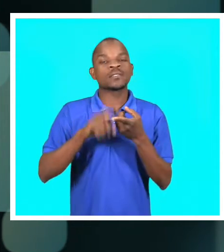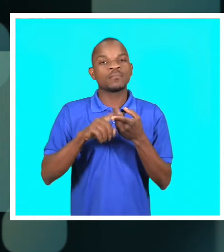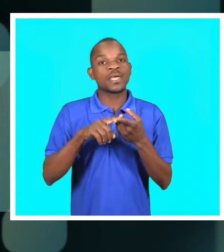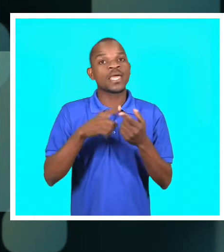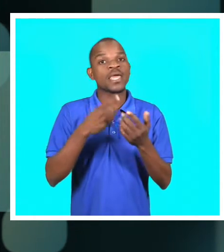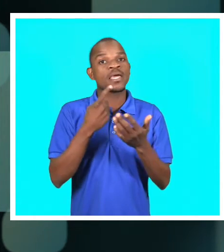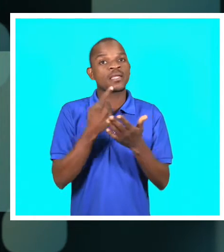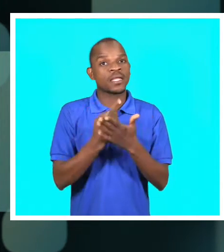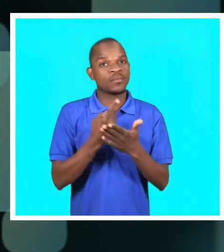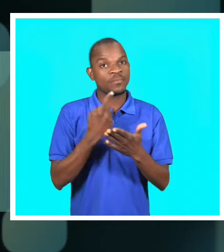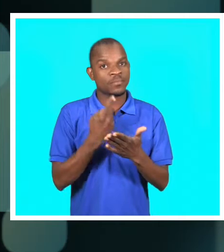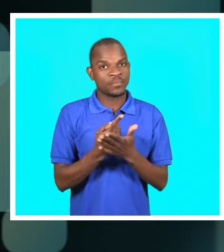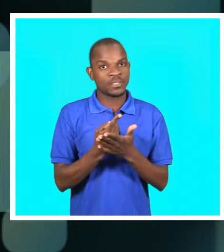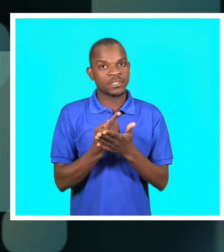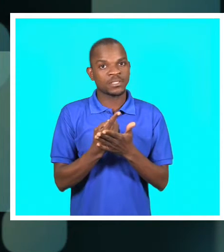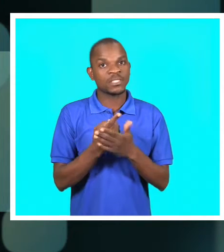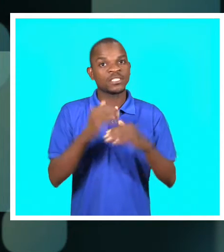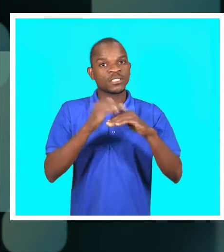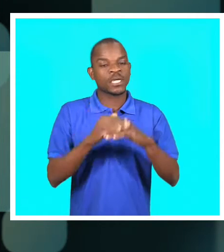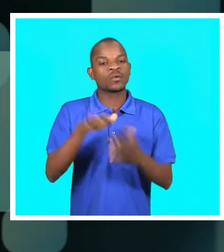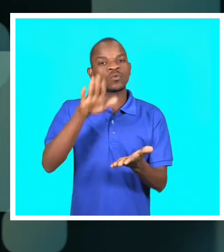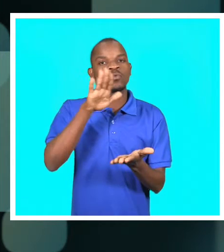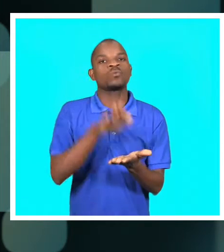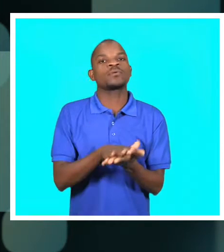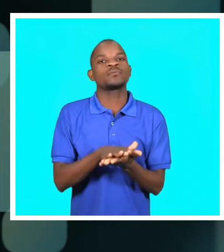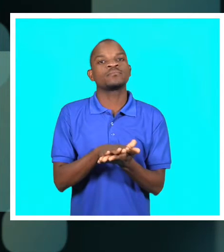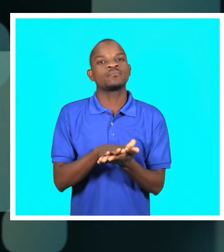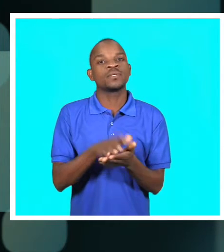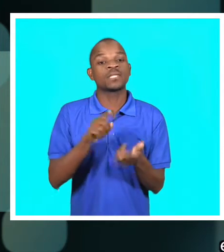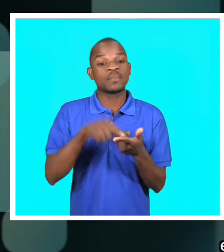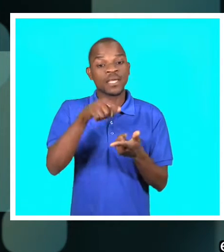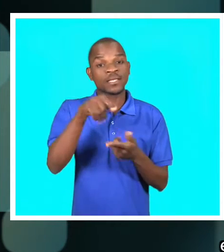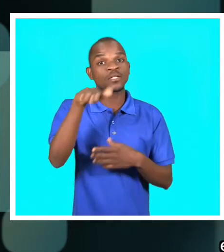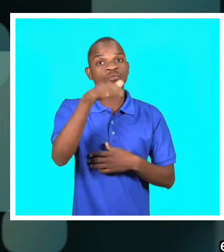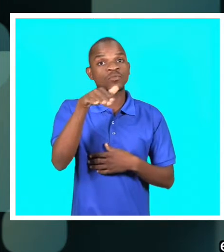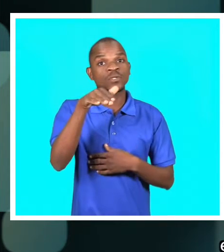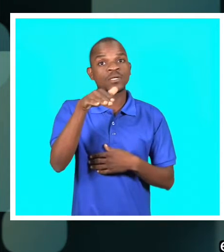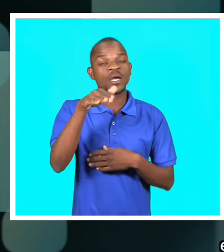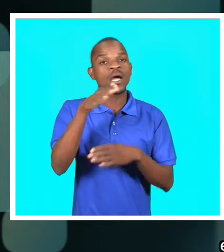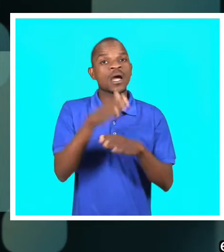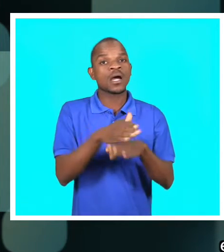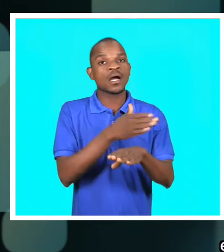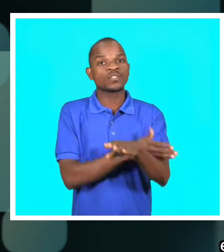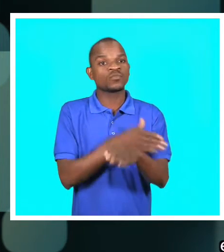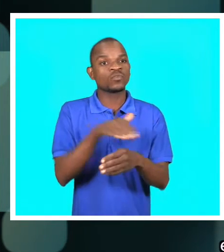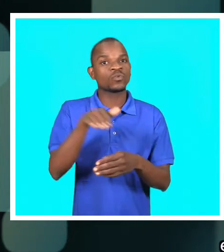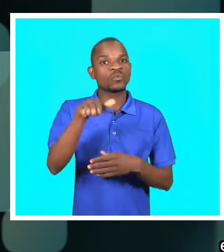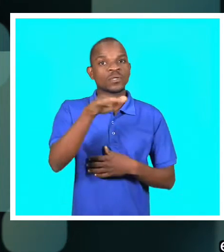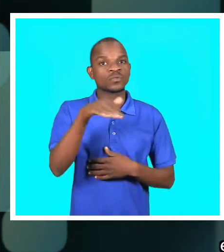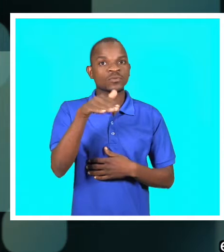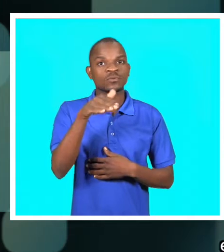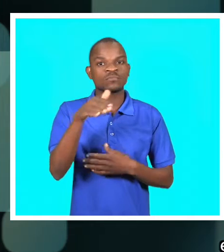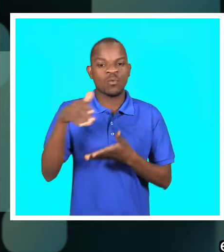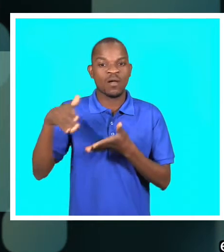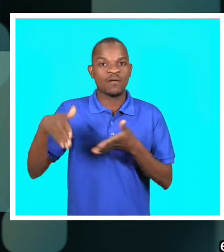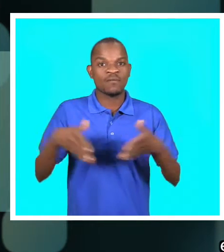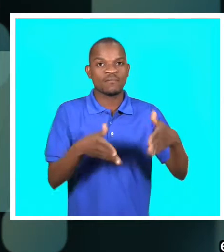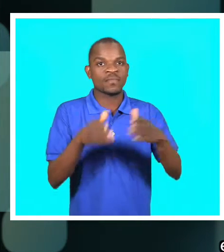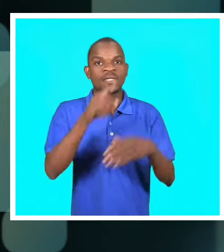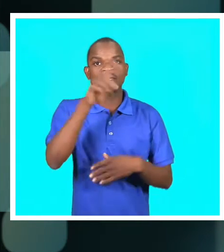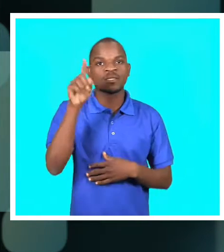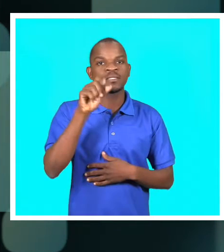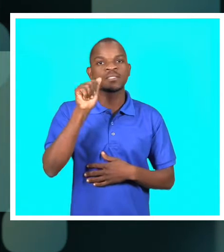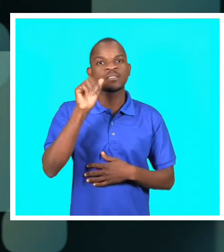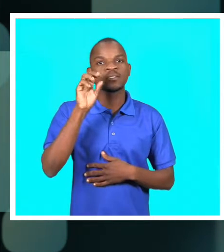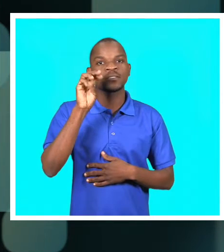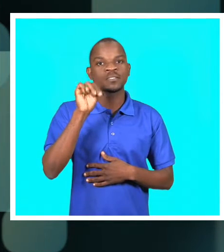era necessário estar no local e aquela zona também foi uma zona de toda o